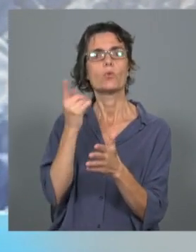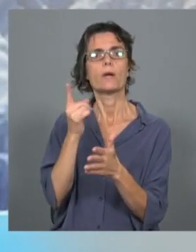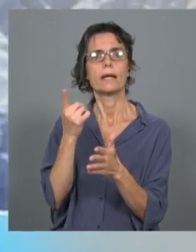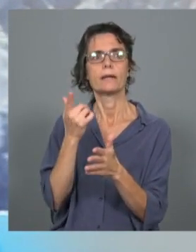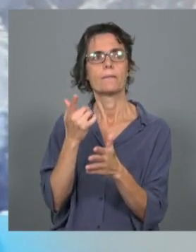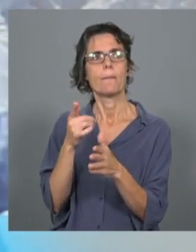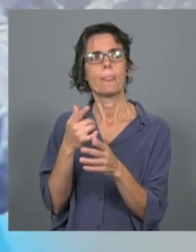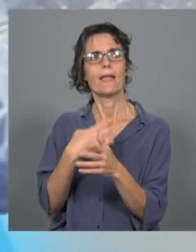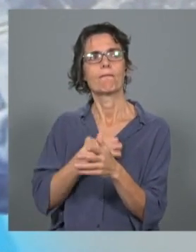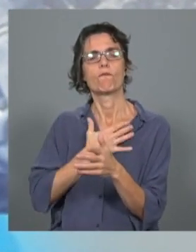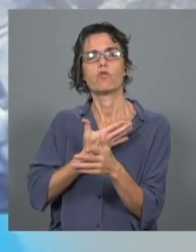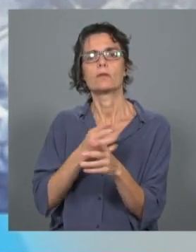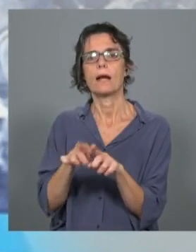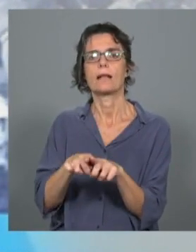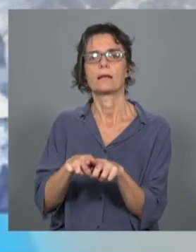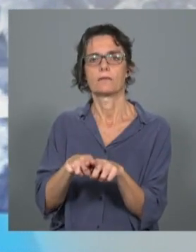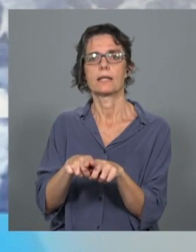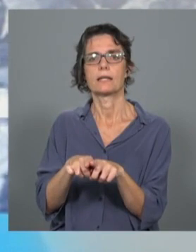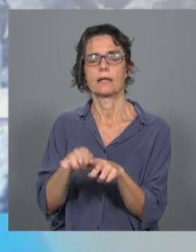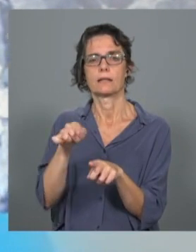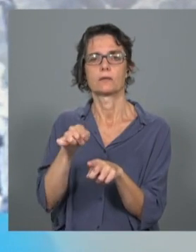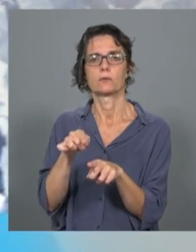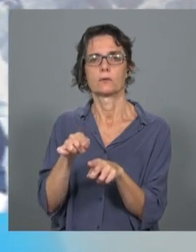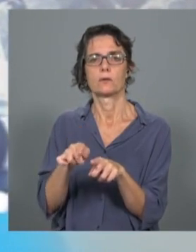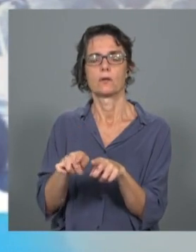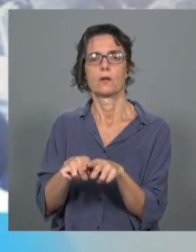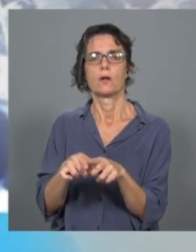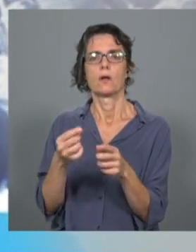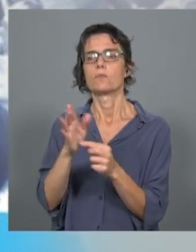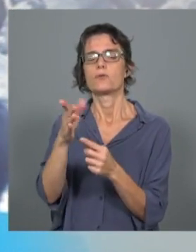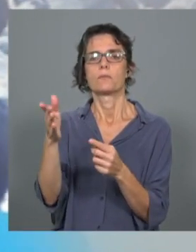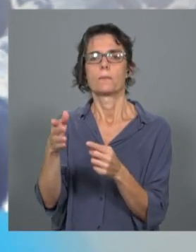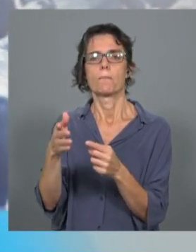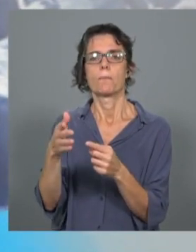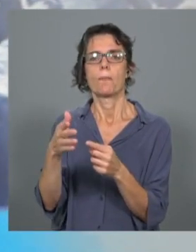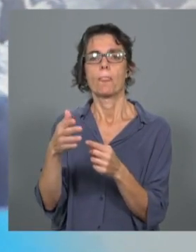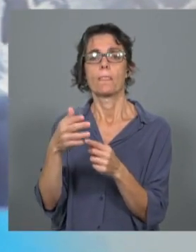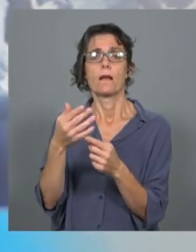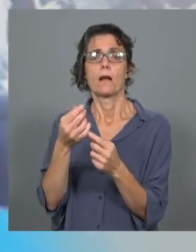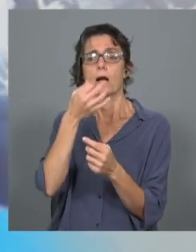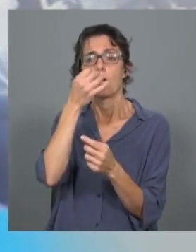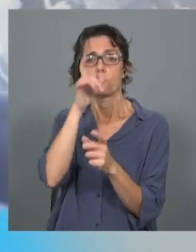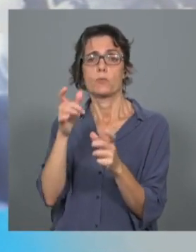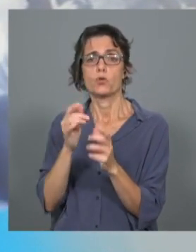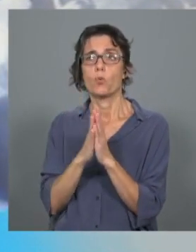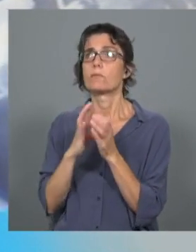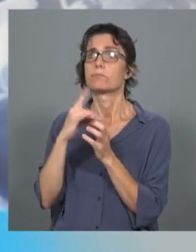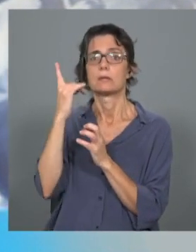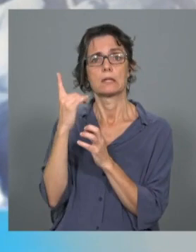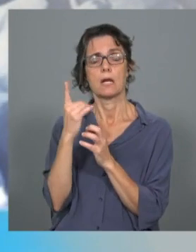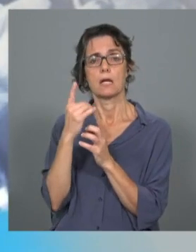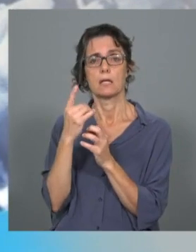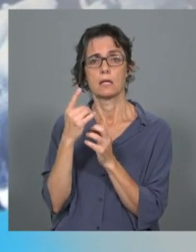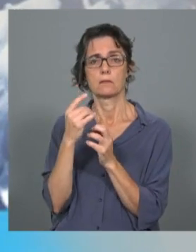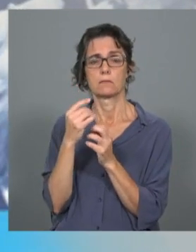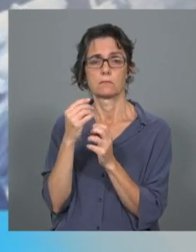o tomarmos consciência que há uma origem comum. Mesmo isto para crentes, isso tem que se tornar cada vez mais evidente, ainda que isso não é verdade, não é?